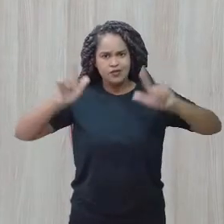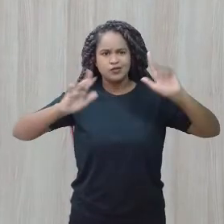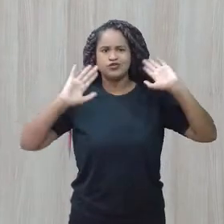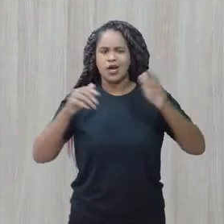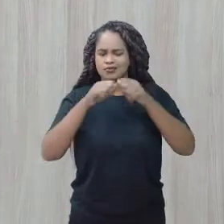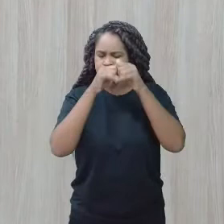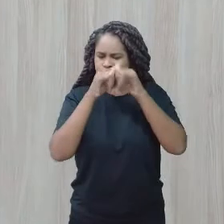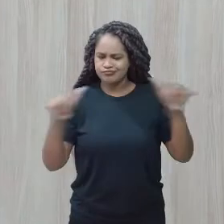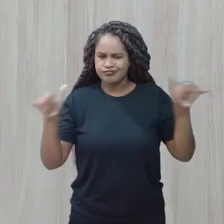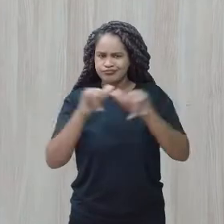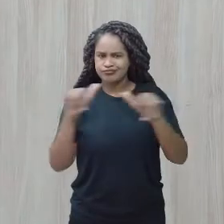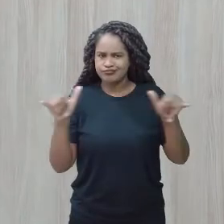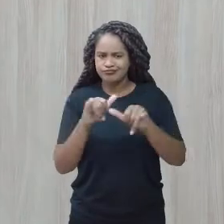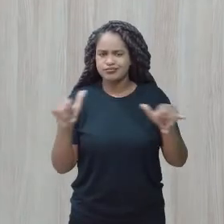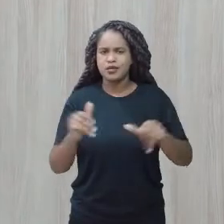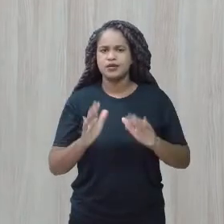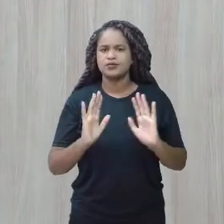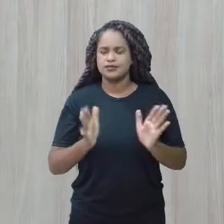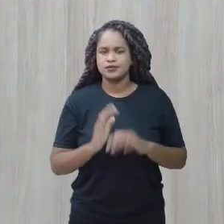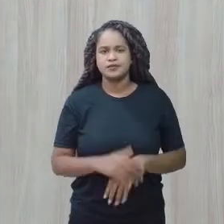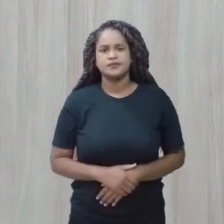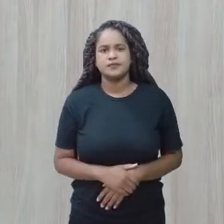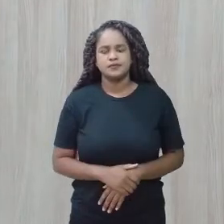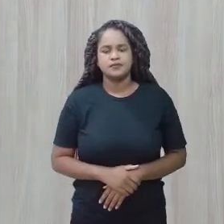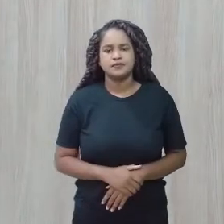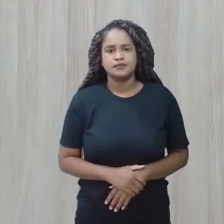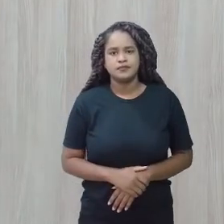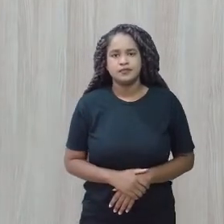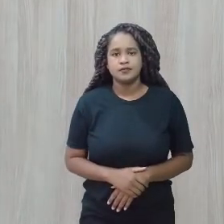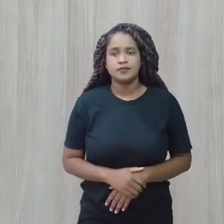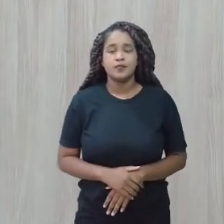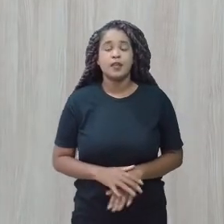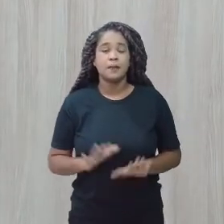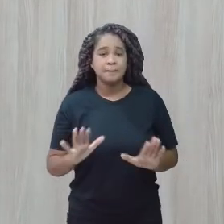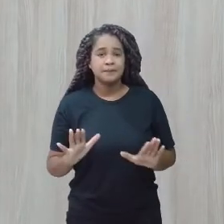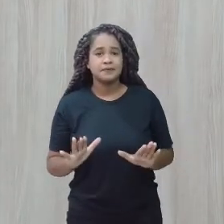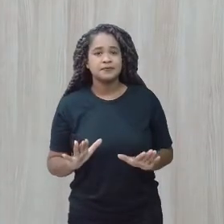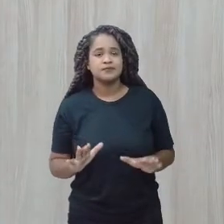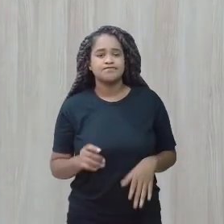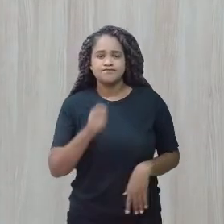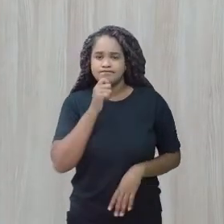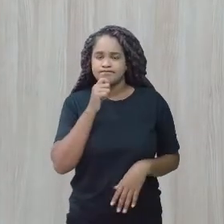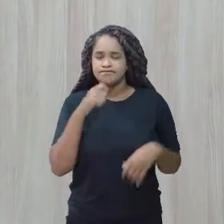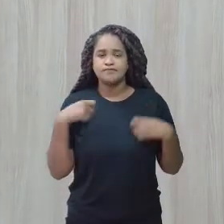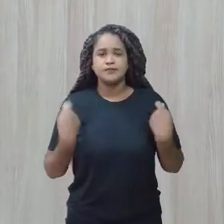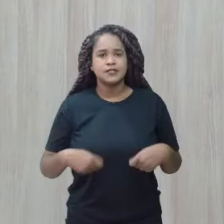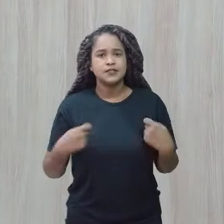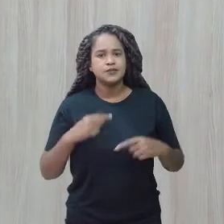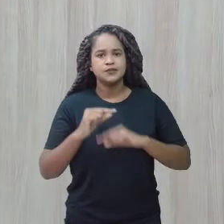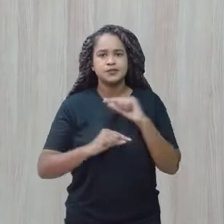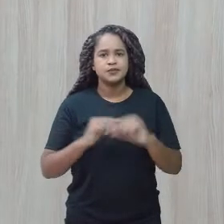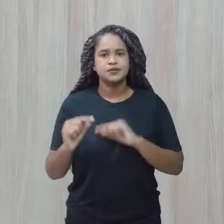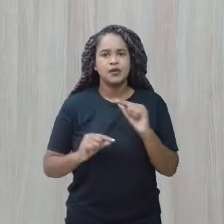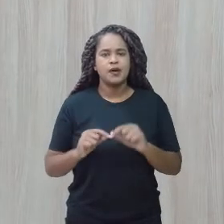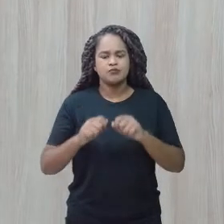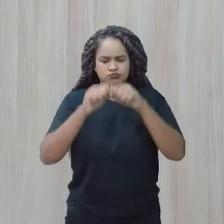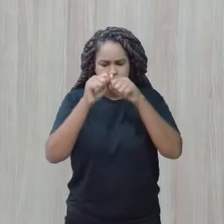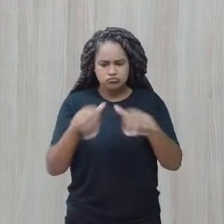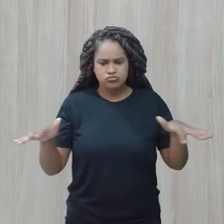digamos que melhor. Melhor assim um pouco, né? Tá longe ainda do ideal, porque a gente tem